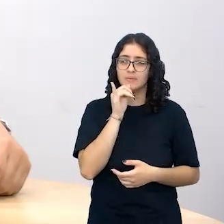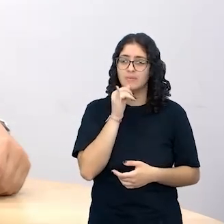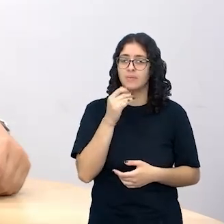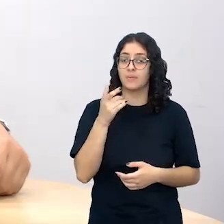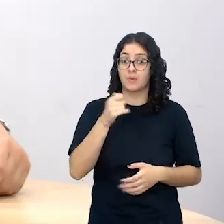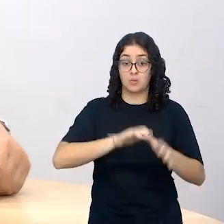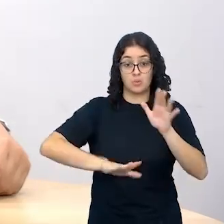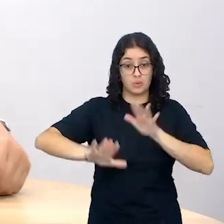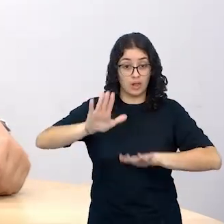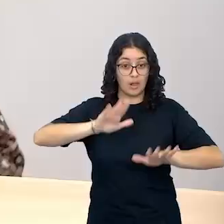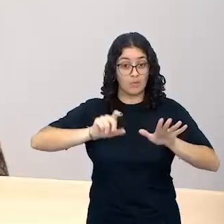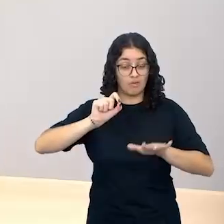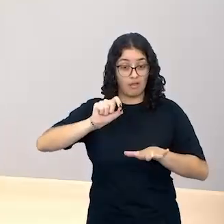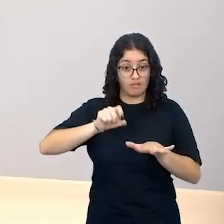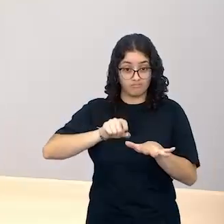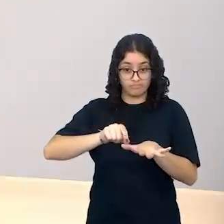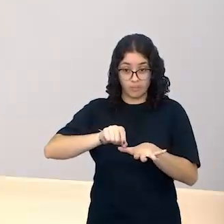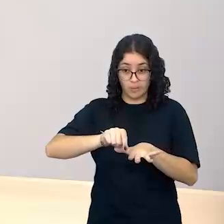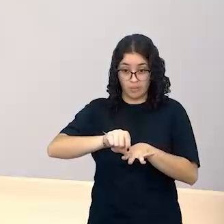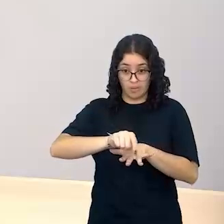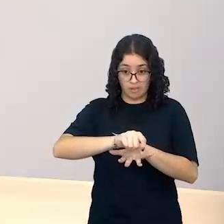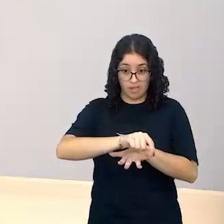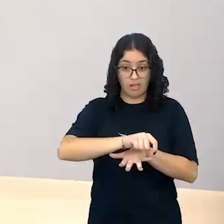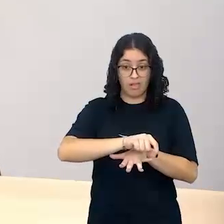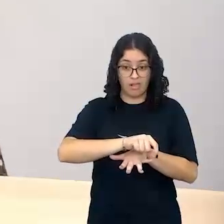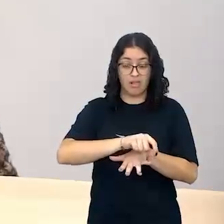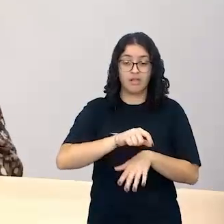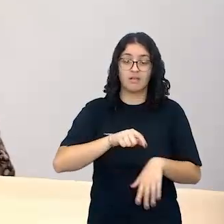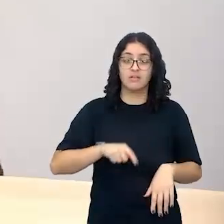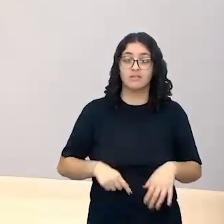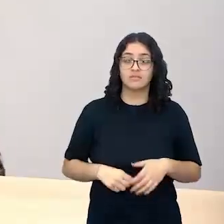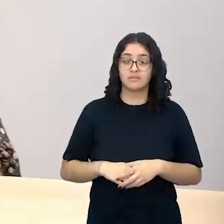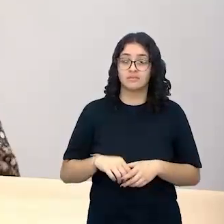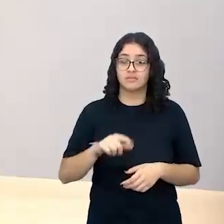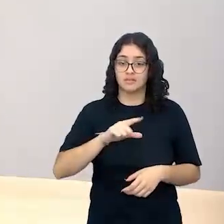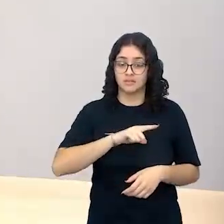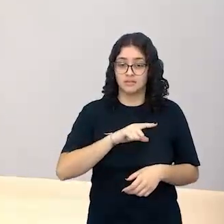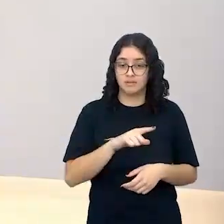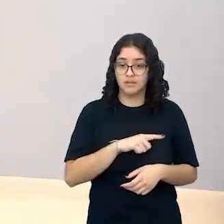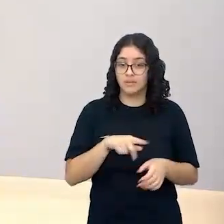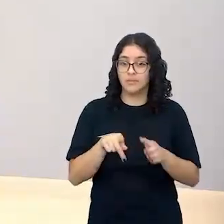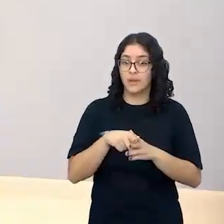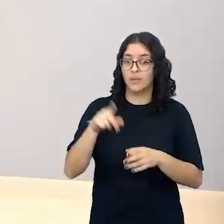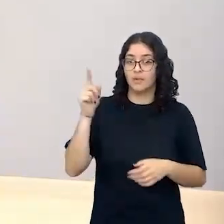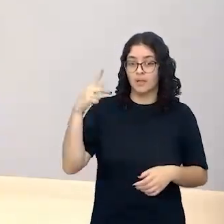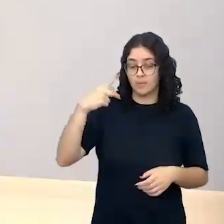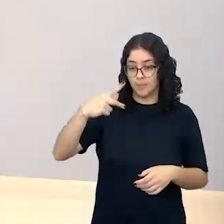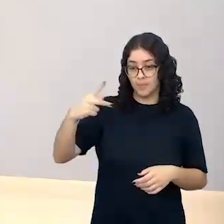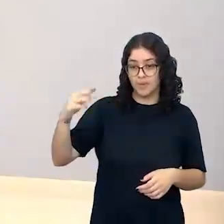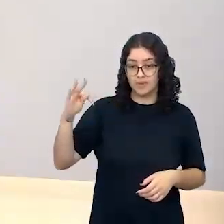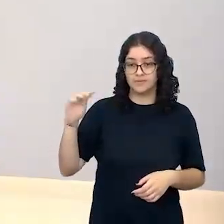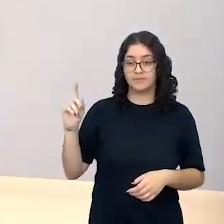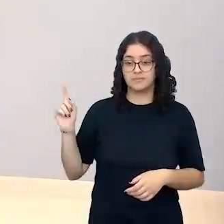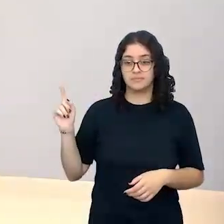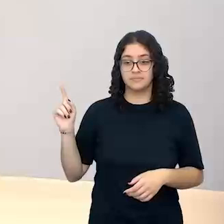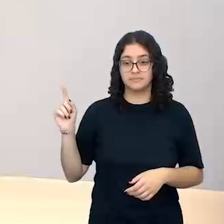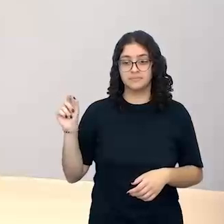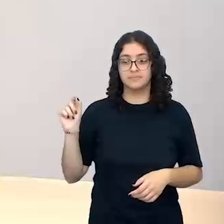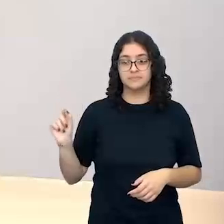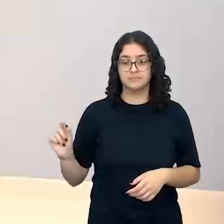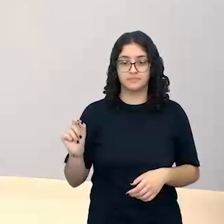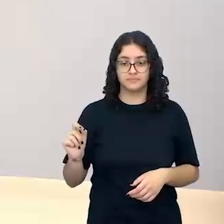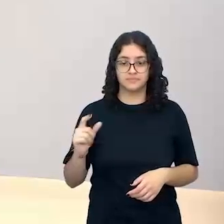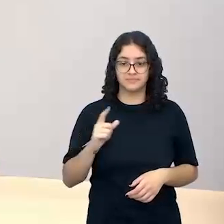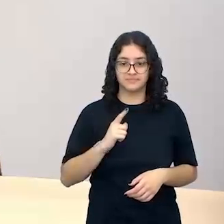com fake news, né? Isso. A Cristiane também deu uma ajuda aí pra gente. Tem um errinho aí no PPT. Medição, que tá